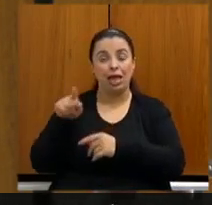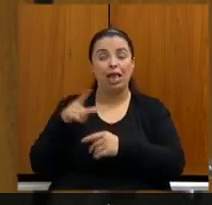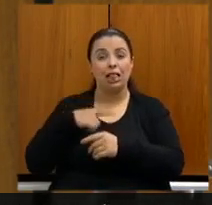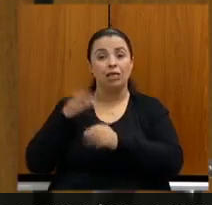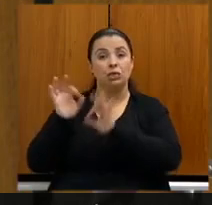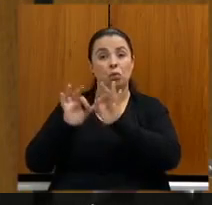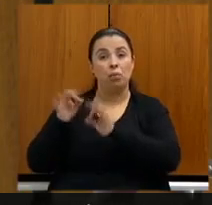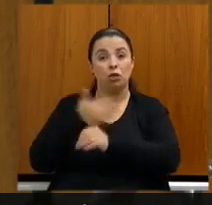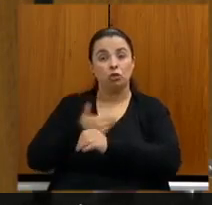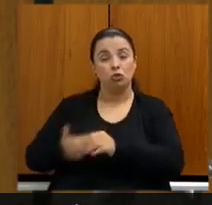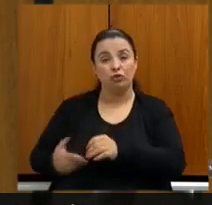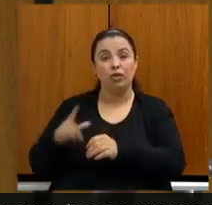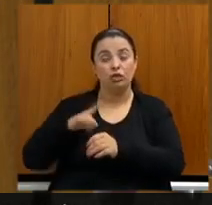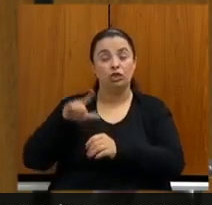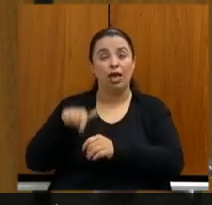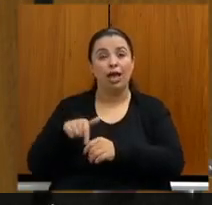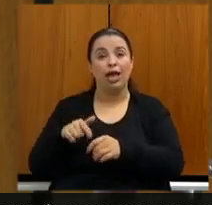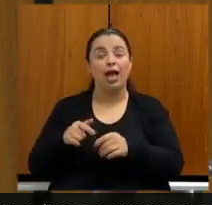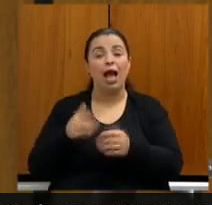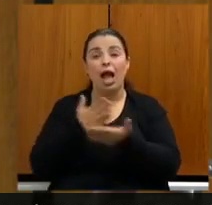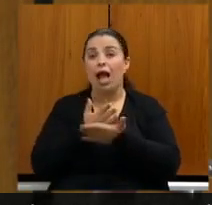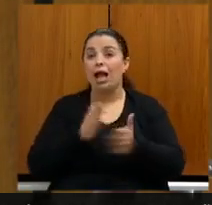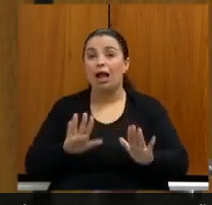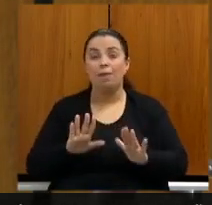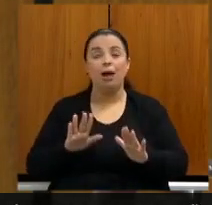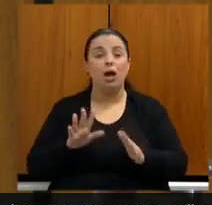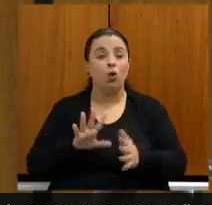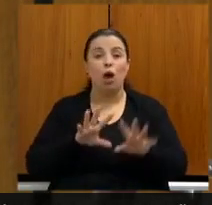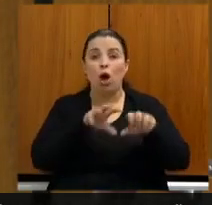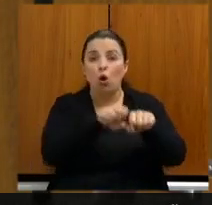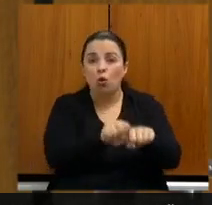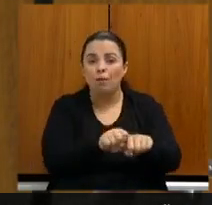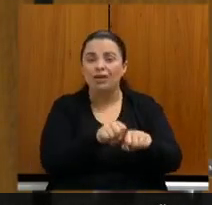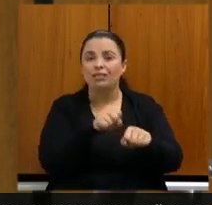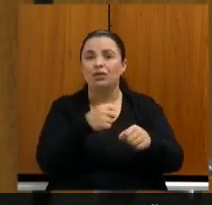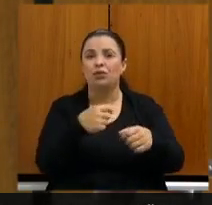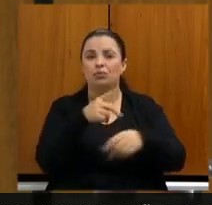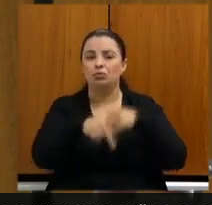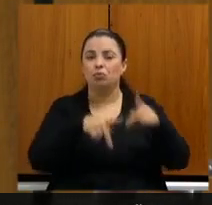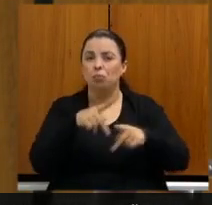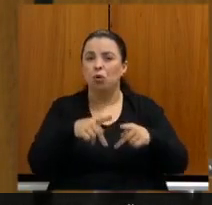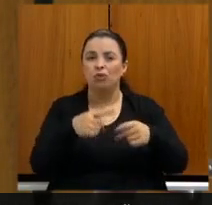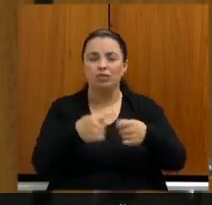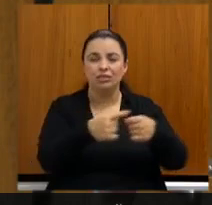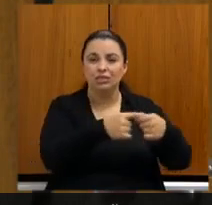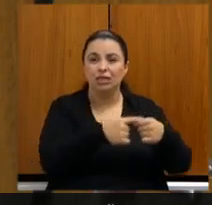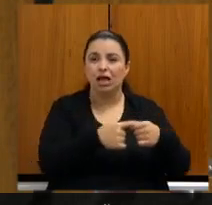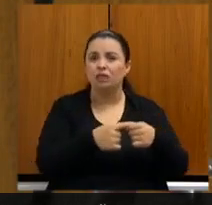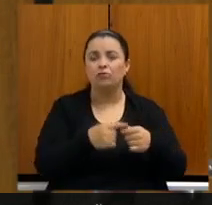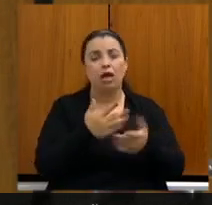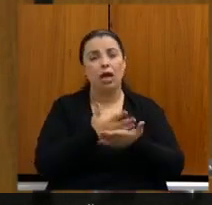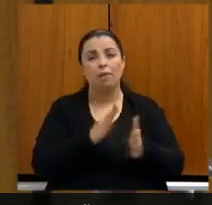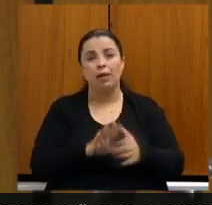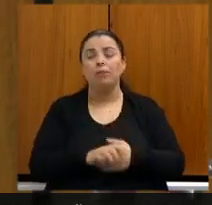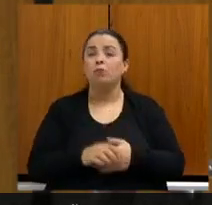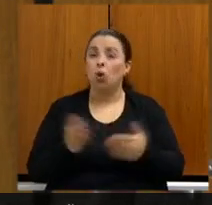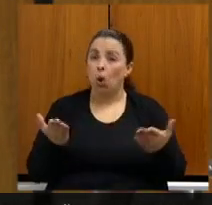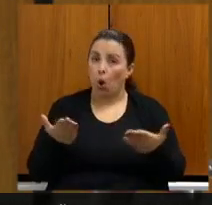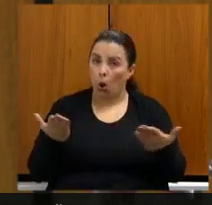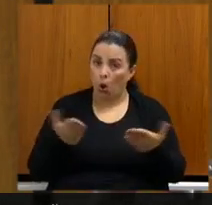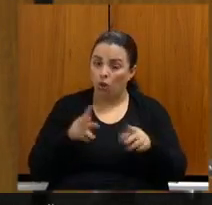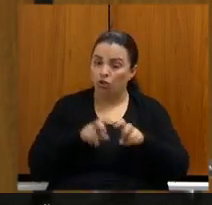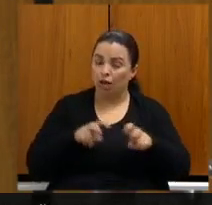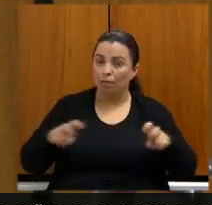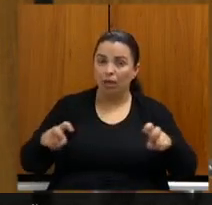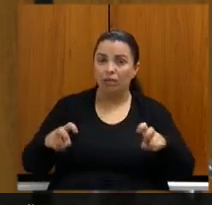urbanas e rurais no estado de Minas Gerais e o que ele tem feito em tecido isso hoje à mesa está totalmente sucateado sem